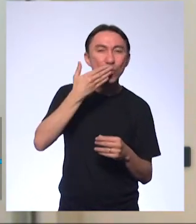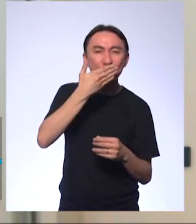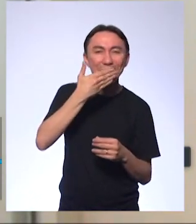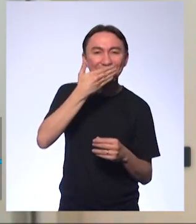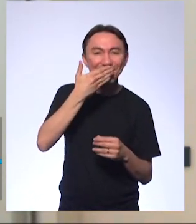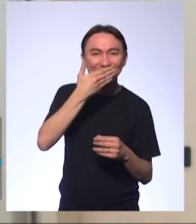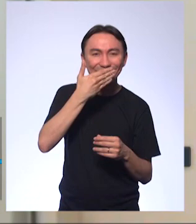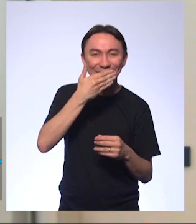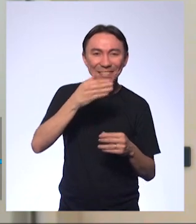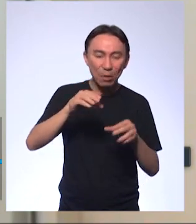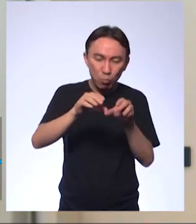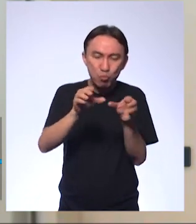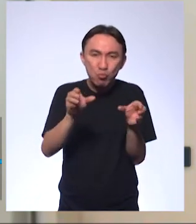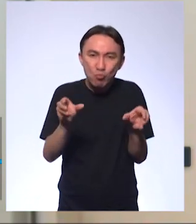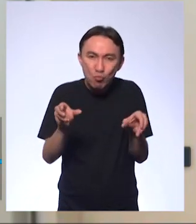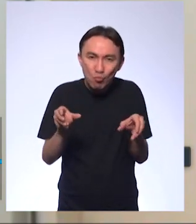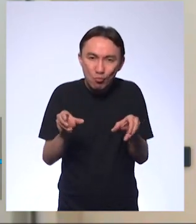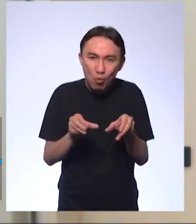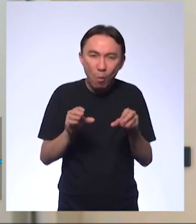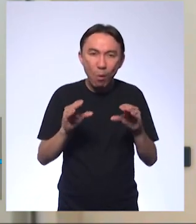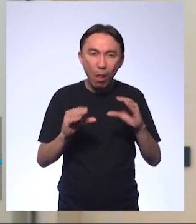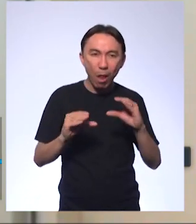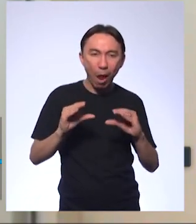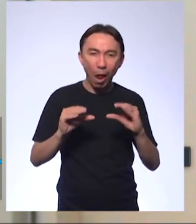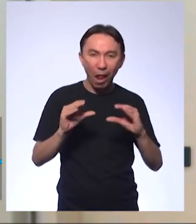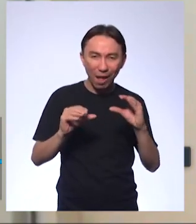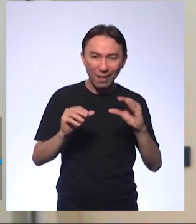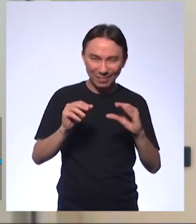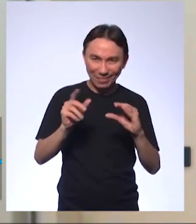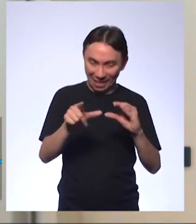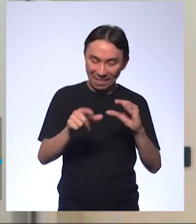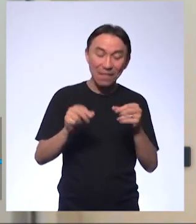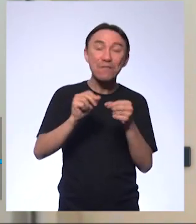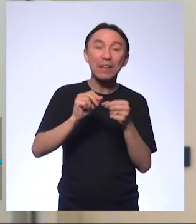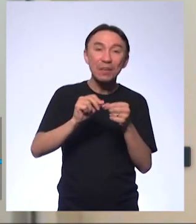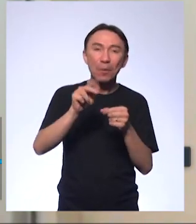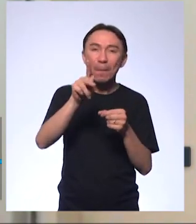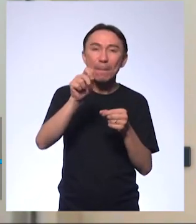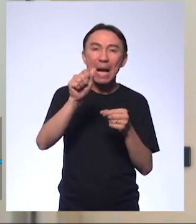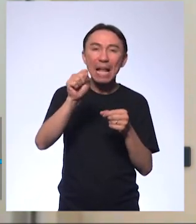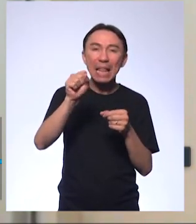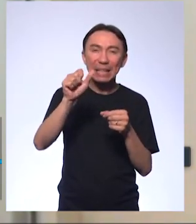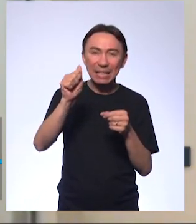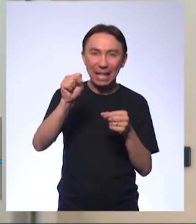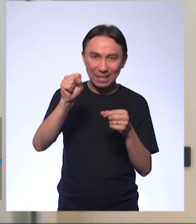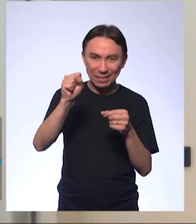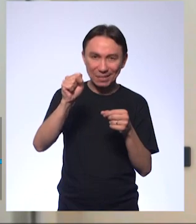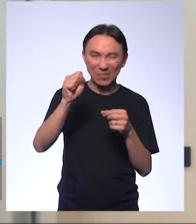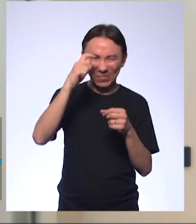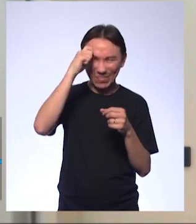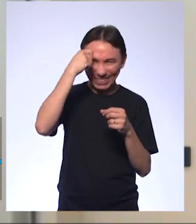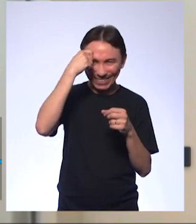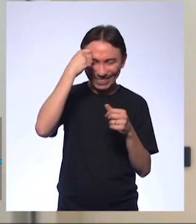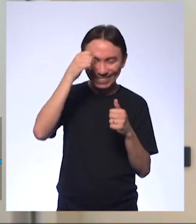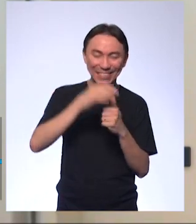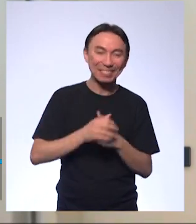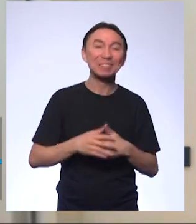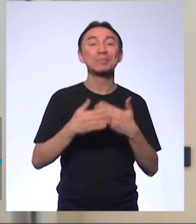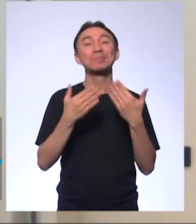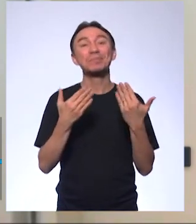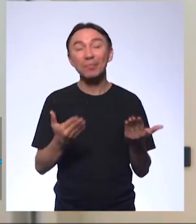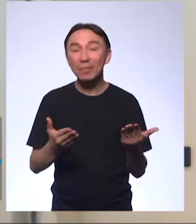elétrons grudadinhos na superfície. Então, ele usa uma analogia do pudim de passas.